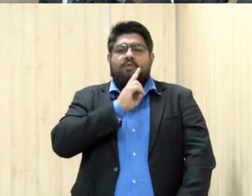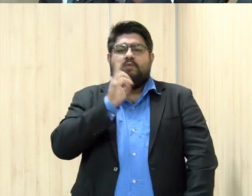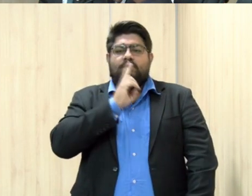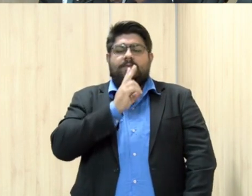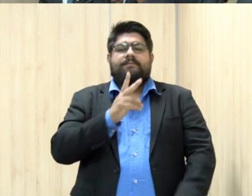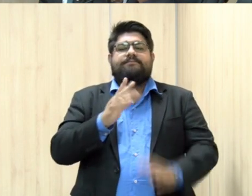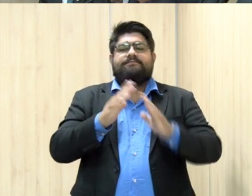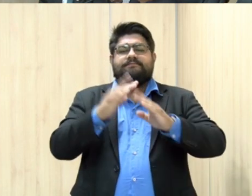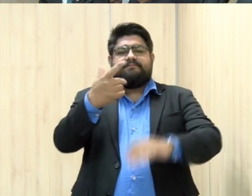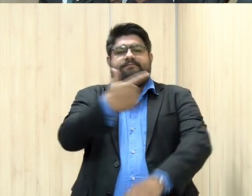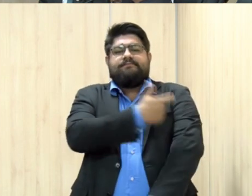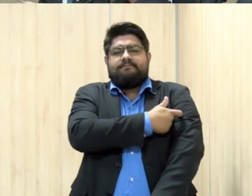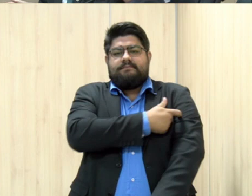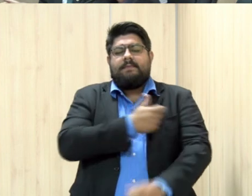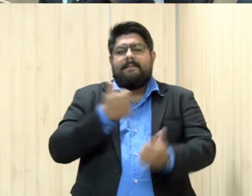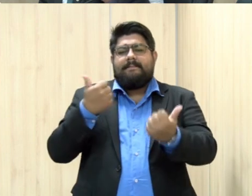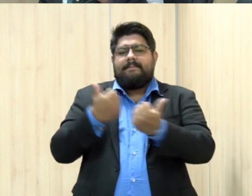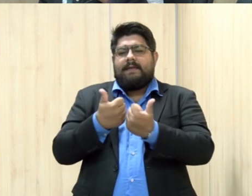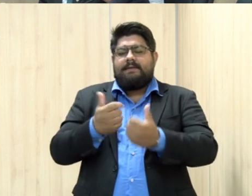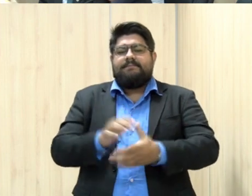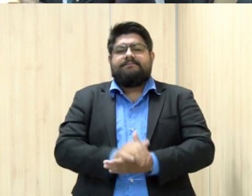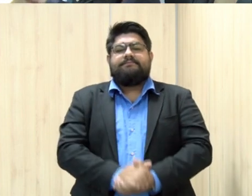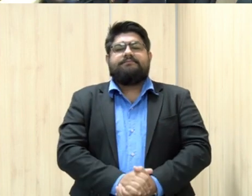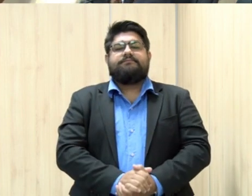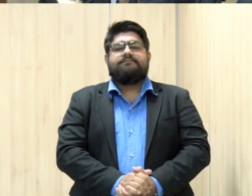e postos de saúde mais próximo